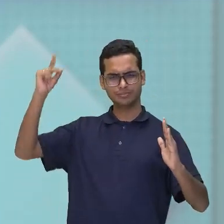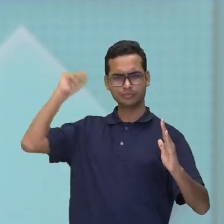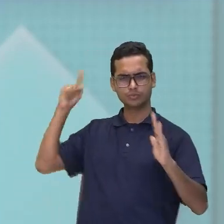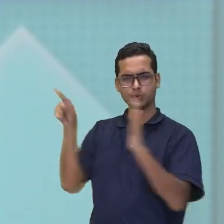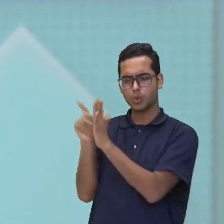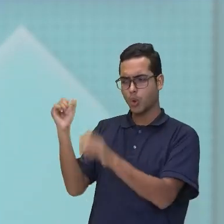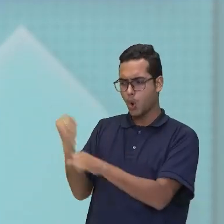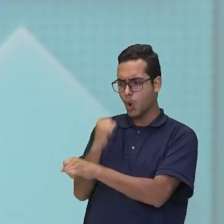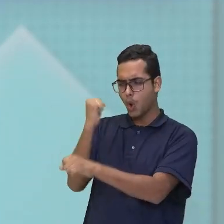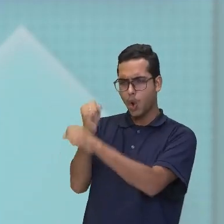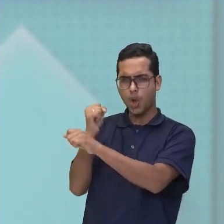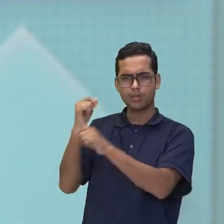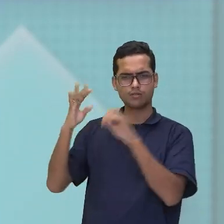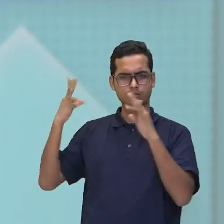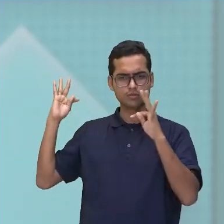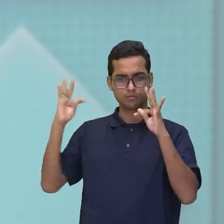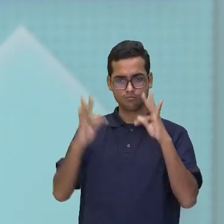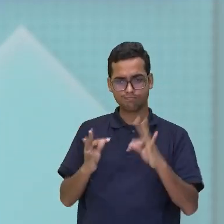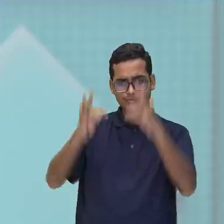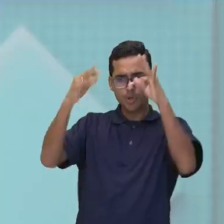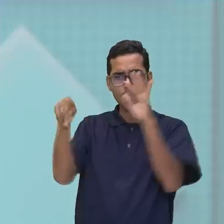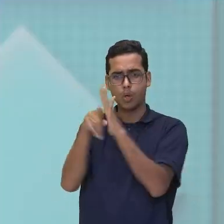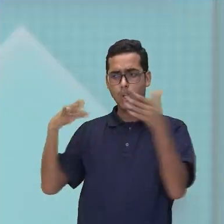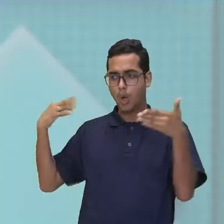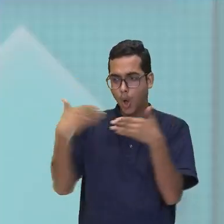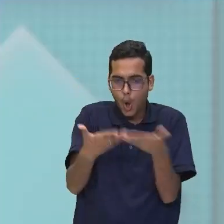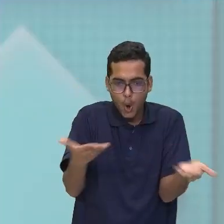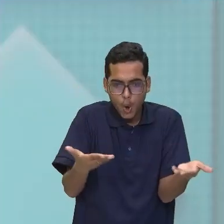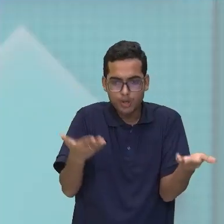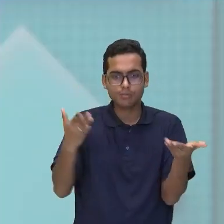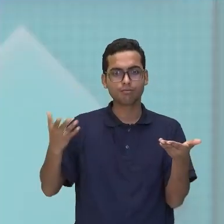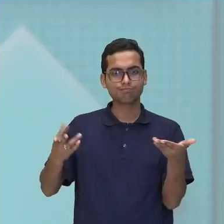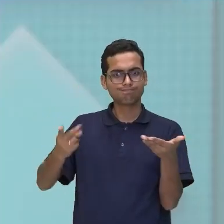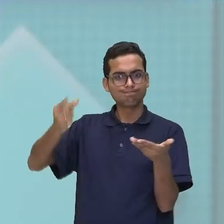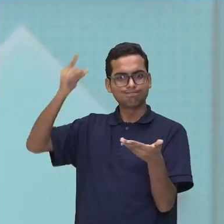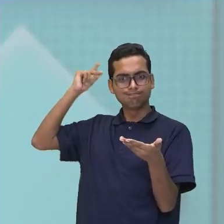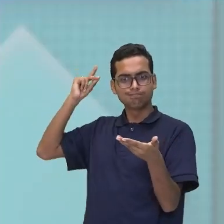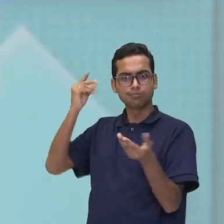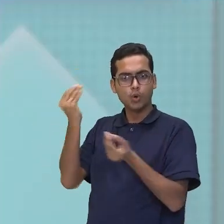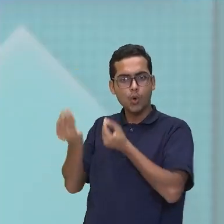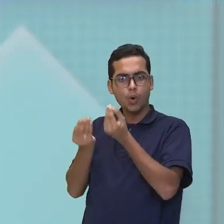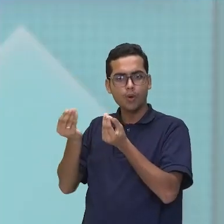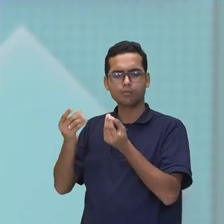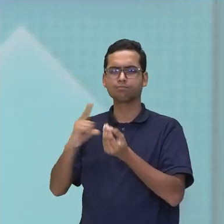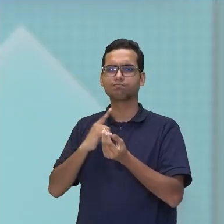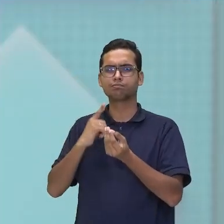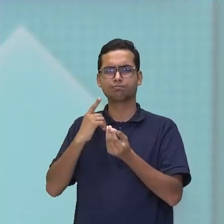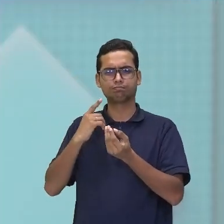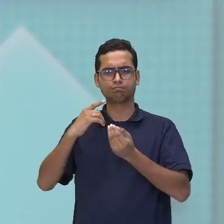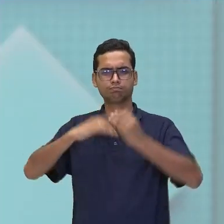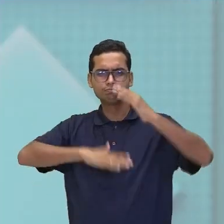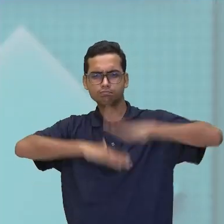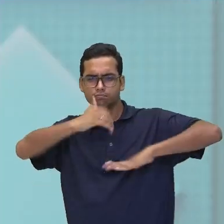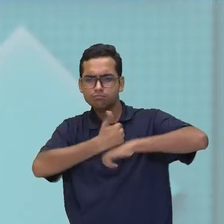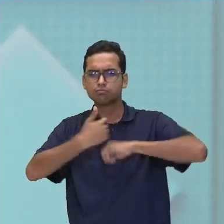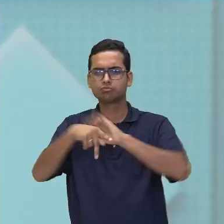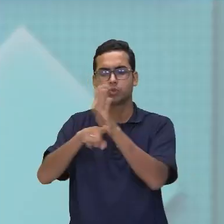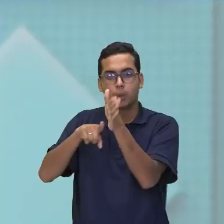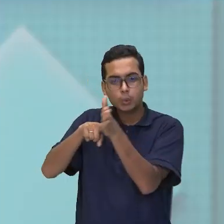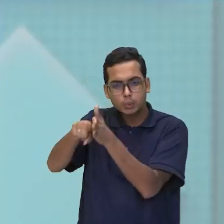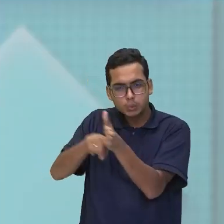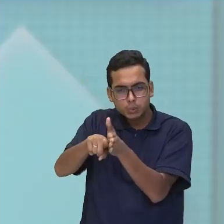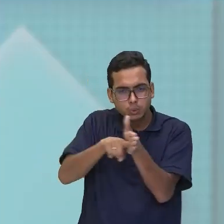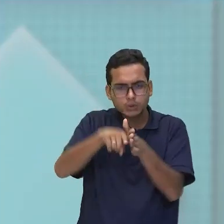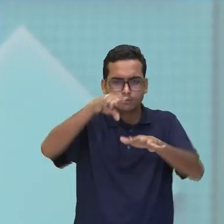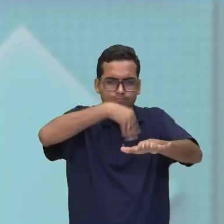essa tecnologia que nós temos, o que levou? Então, muitos estudiosos se debruçam nesse estudo, tentando